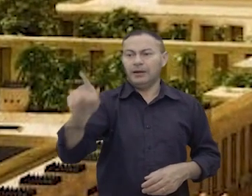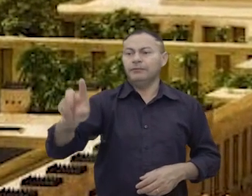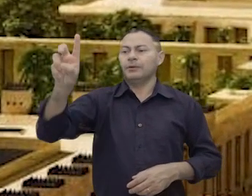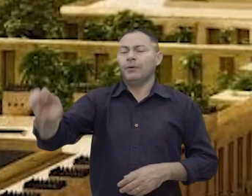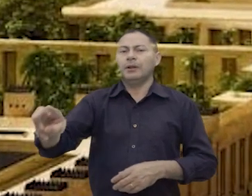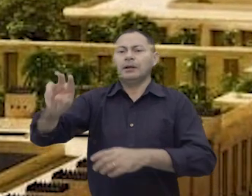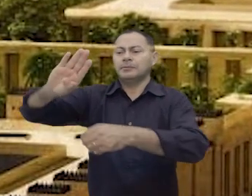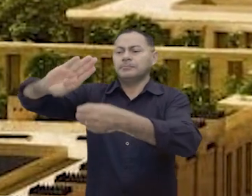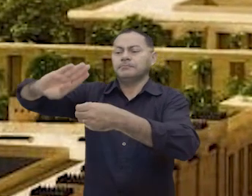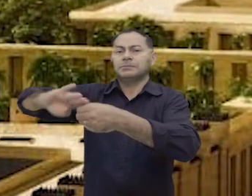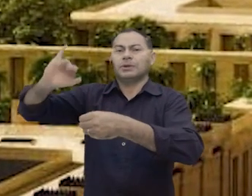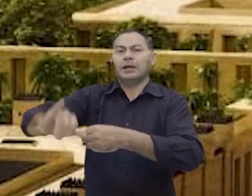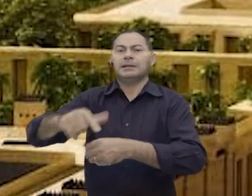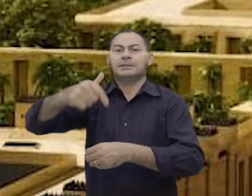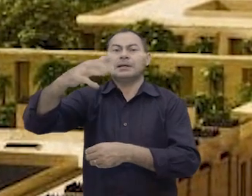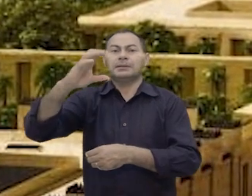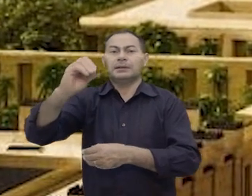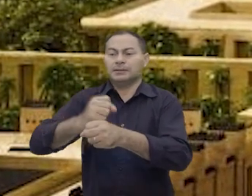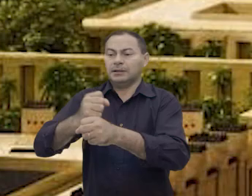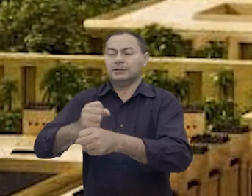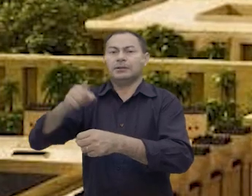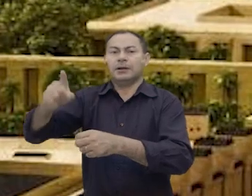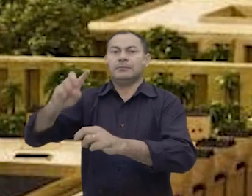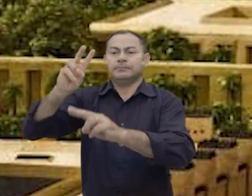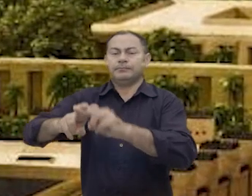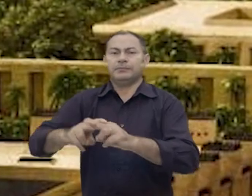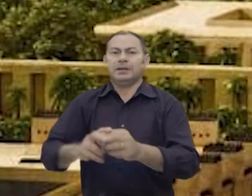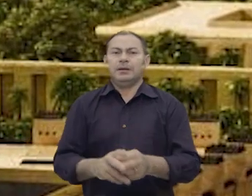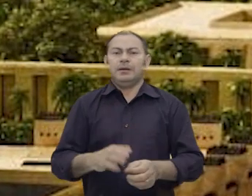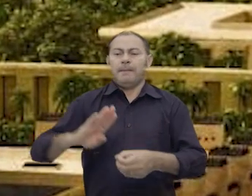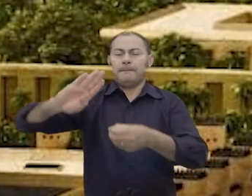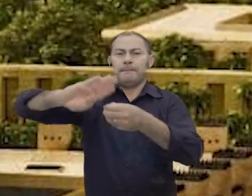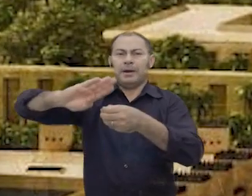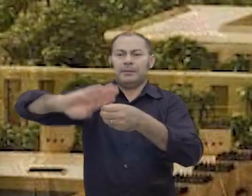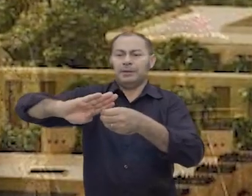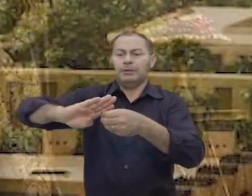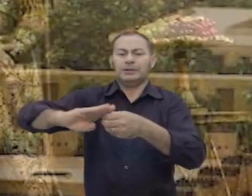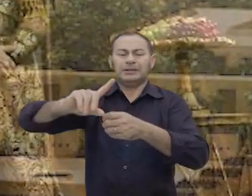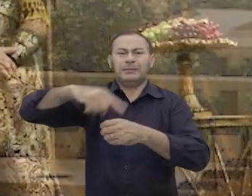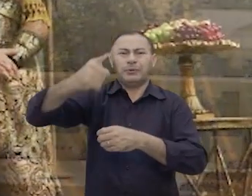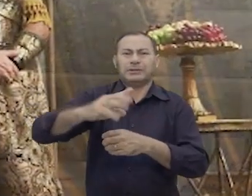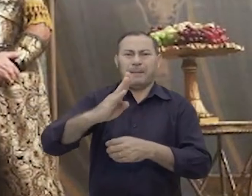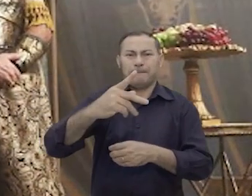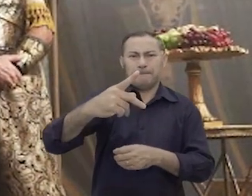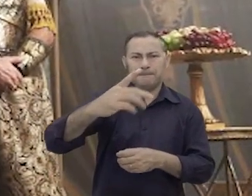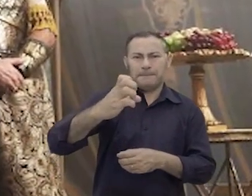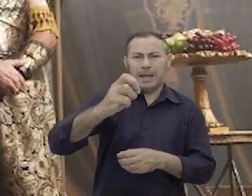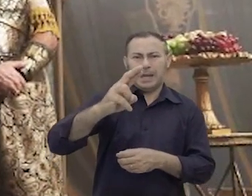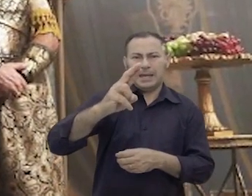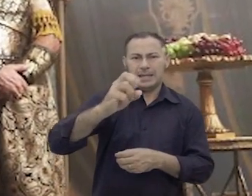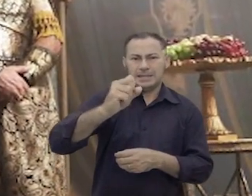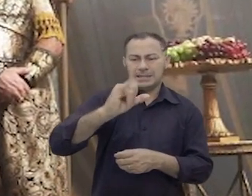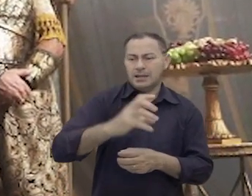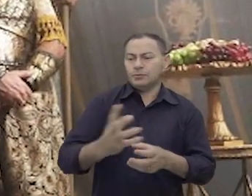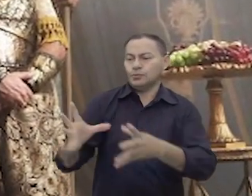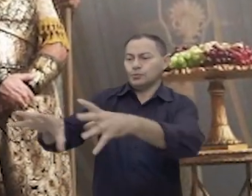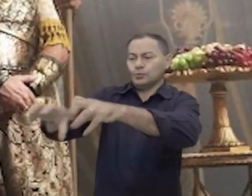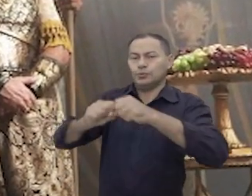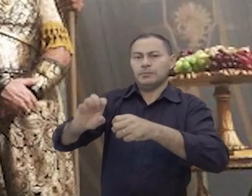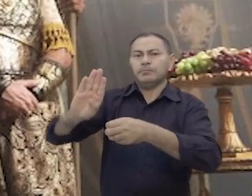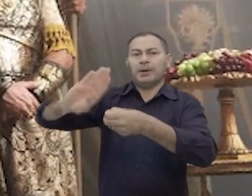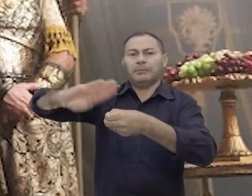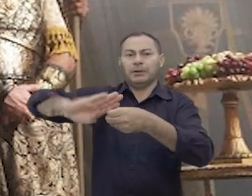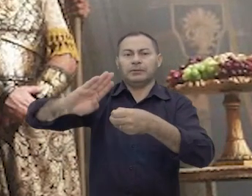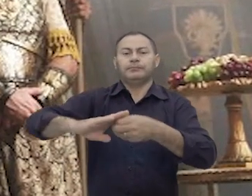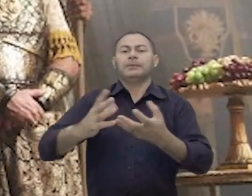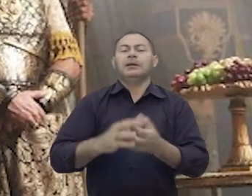durante 70 anos. Então a Babilônia foi conquistada pela Pérsia, e assim que Ciro o Grande tornou-se